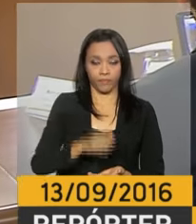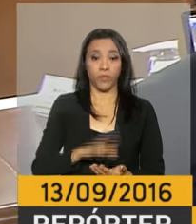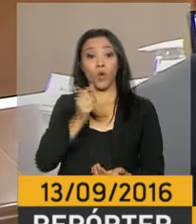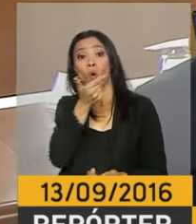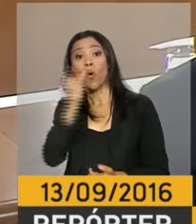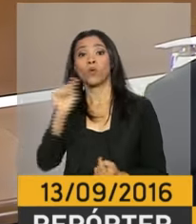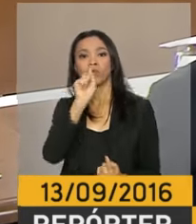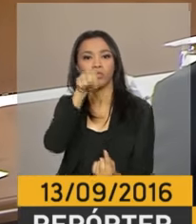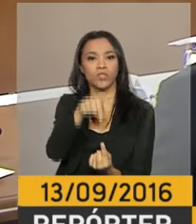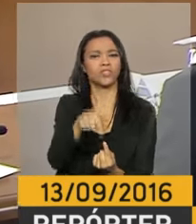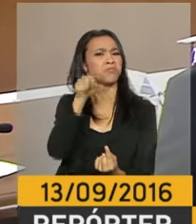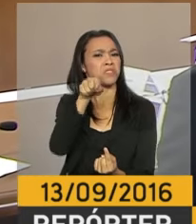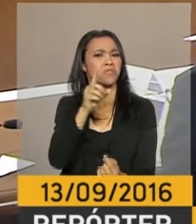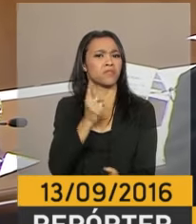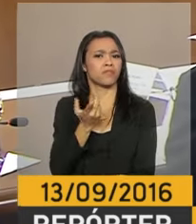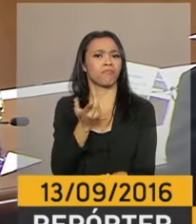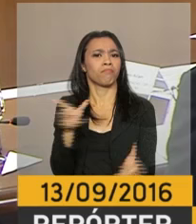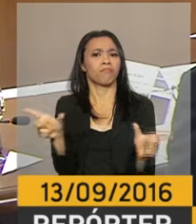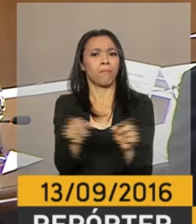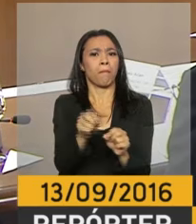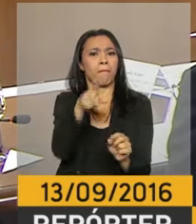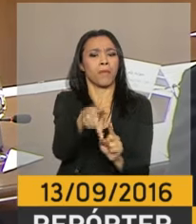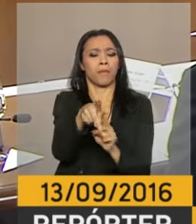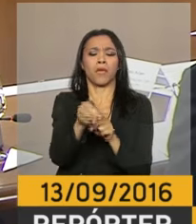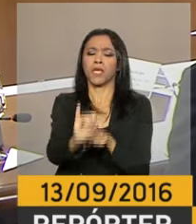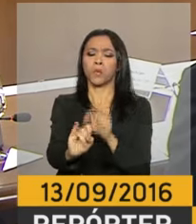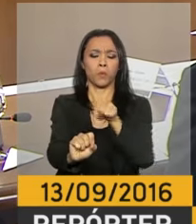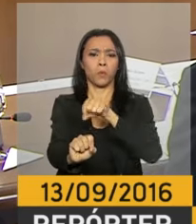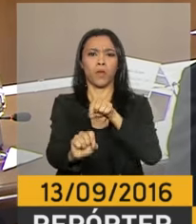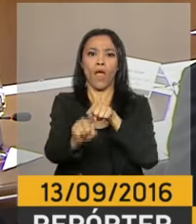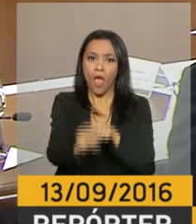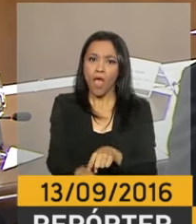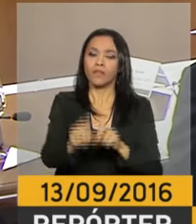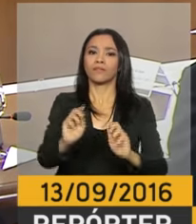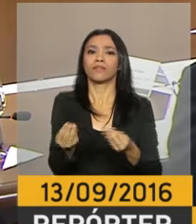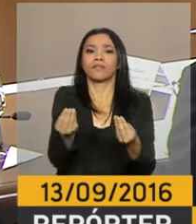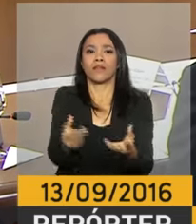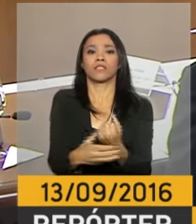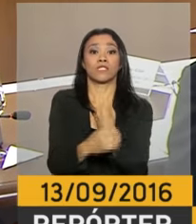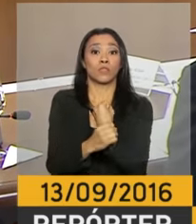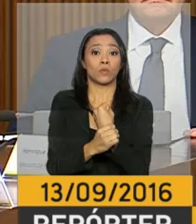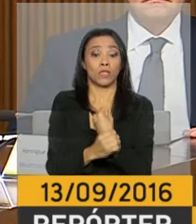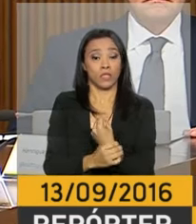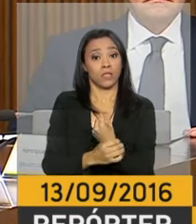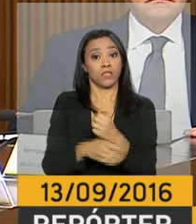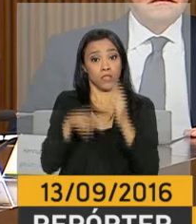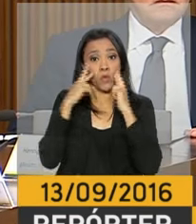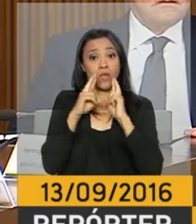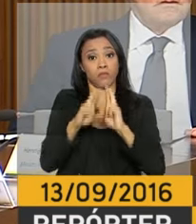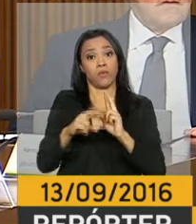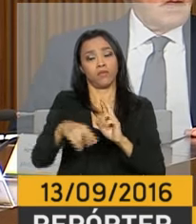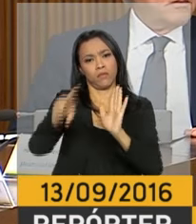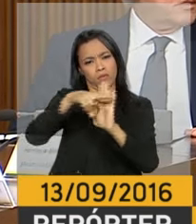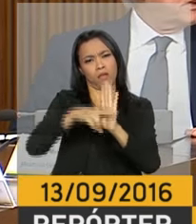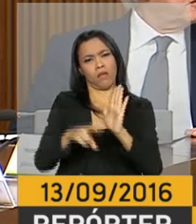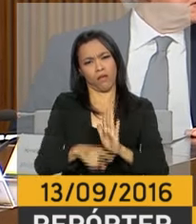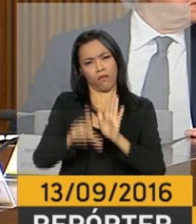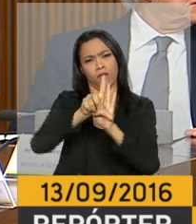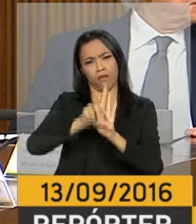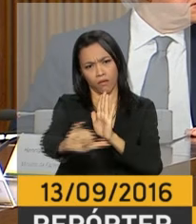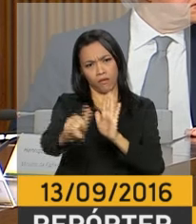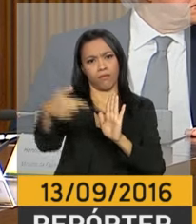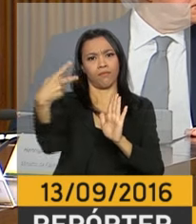objetivo desse PPI é assegurar a estabilidade e a segurança jurídica com a garantia da